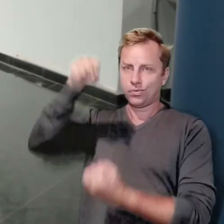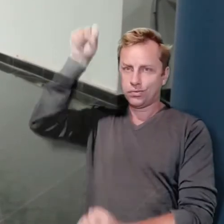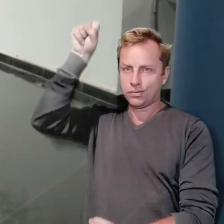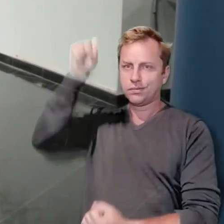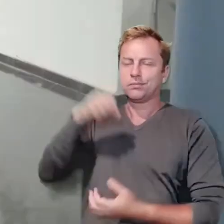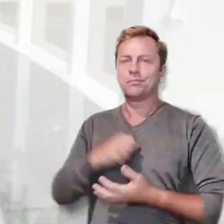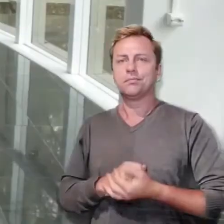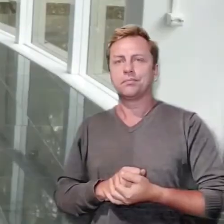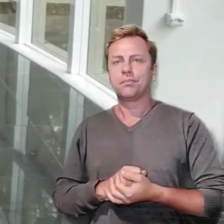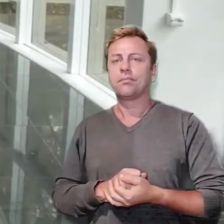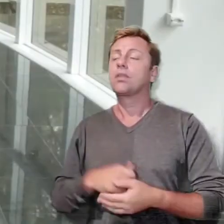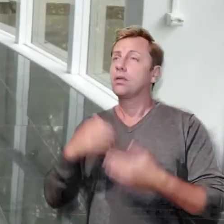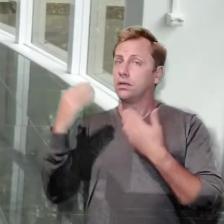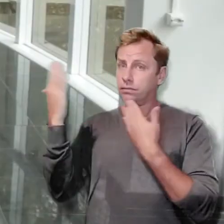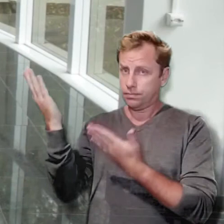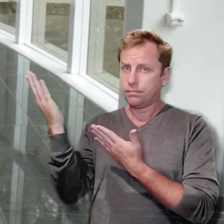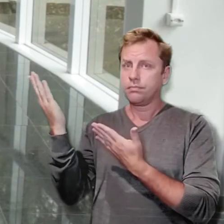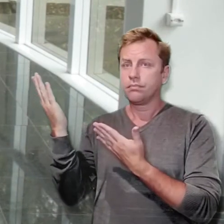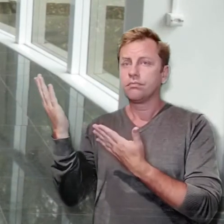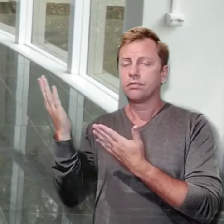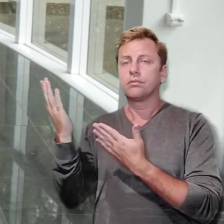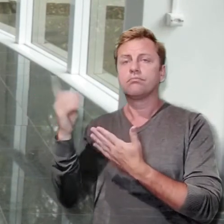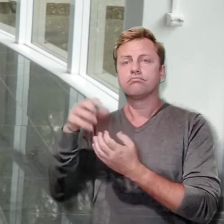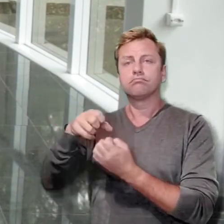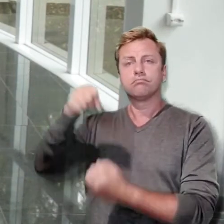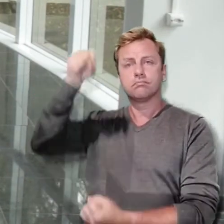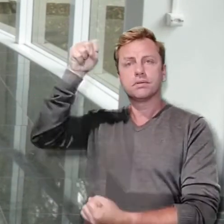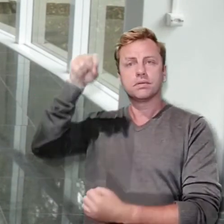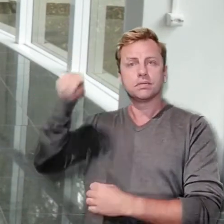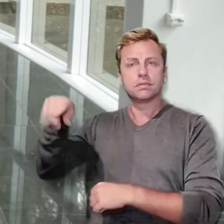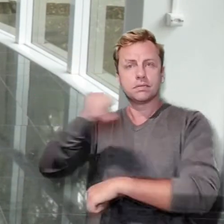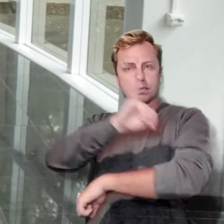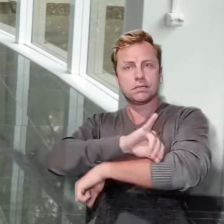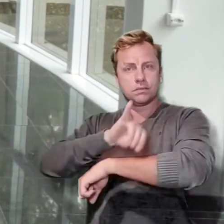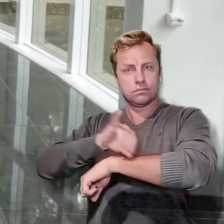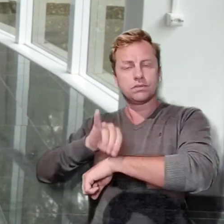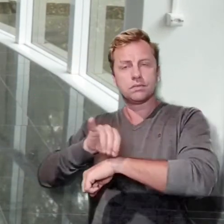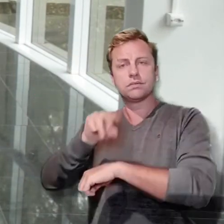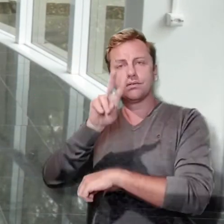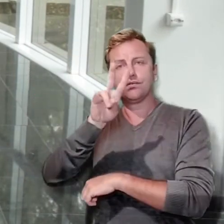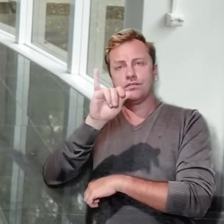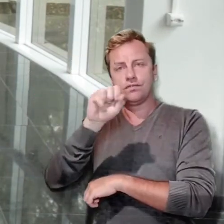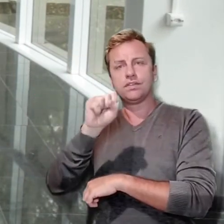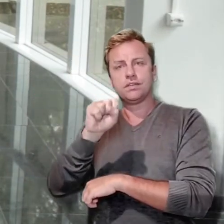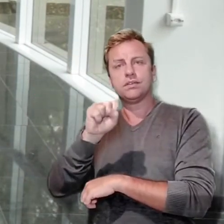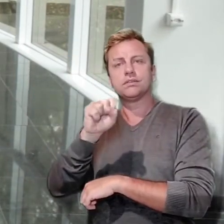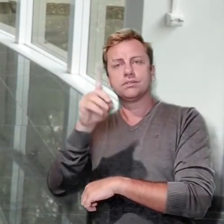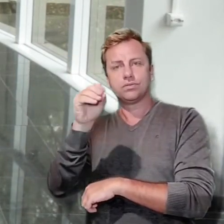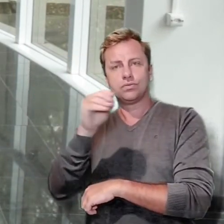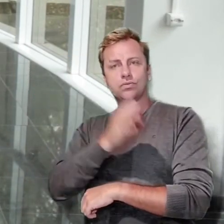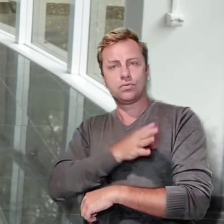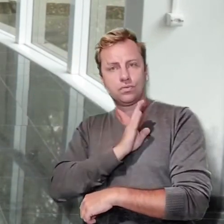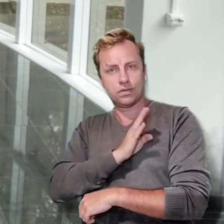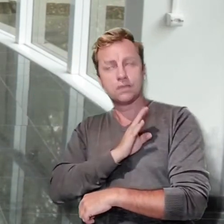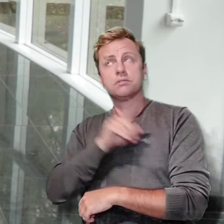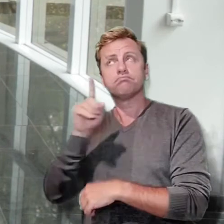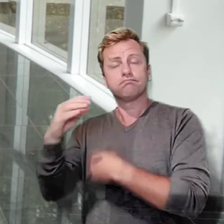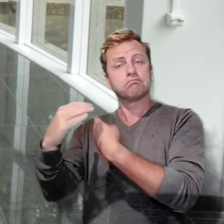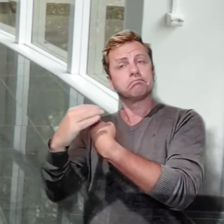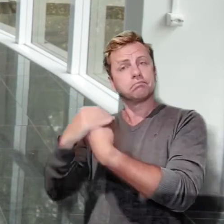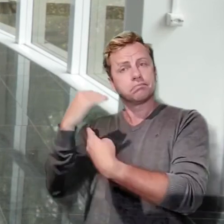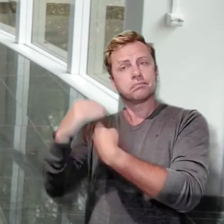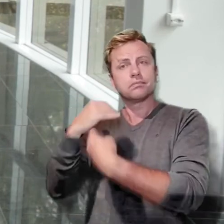outro banner? Então aqui a gente tem o nosso banner da exposição Vias do Coração, que nos dá